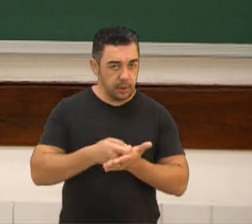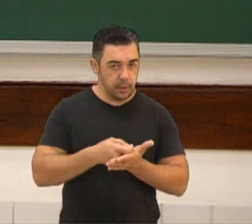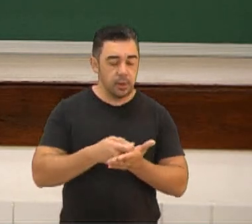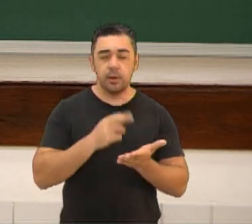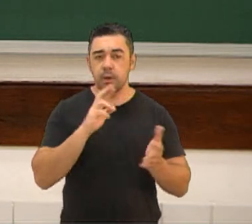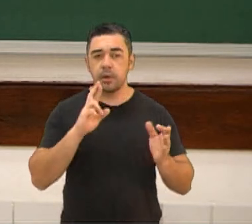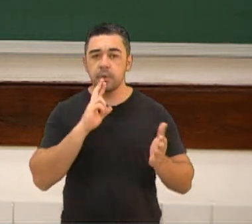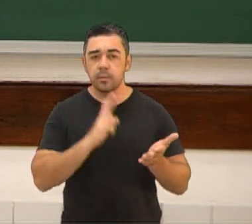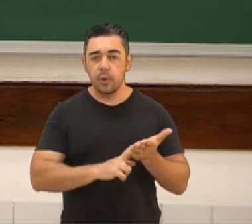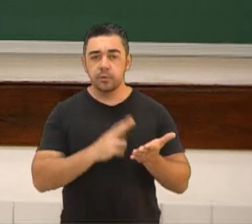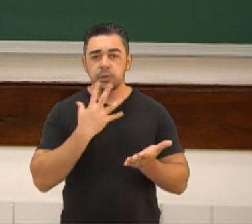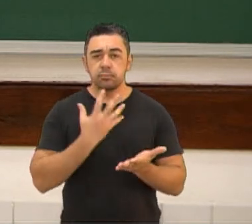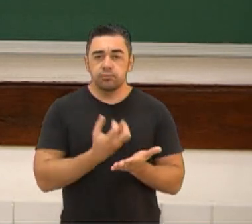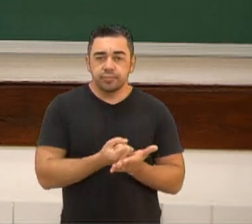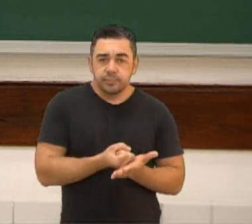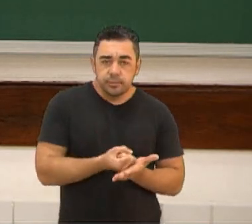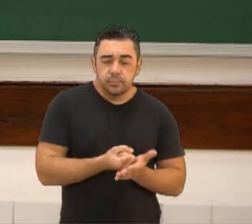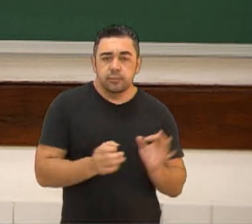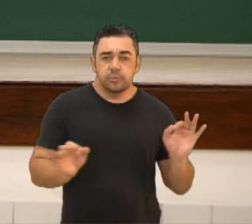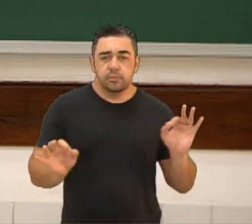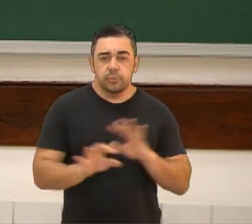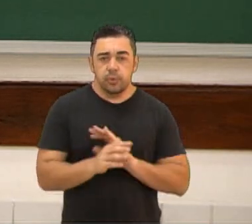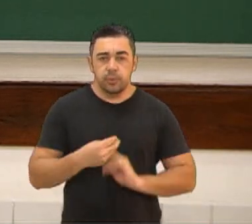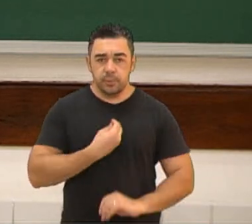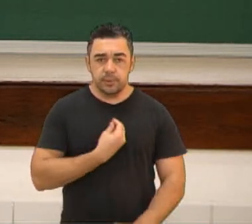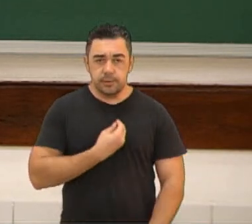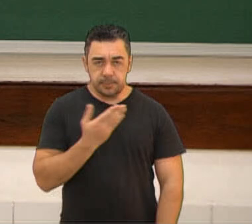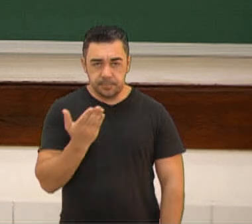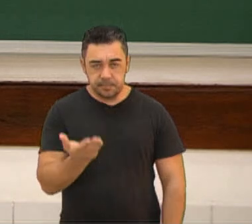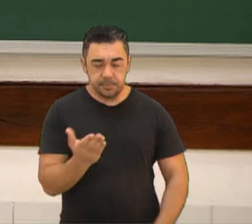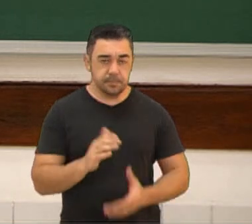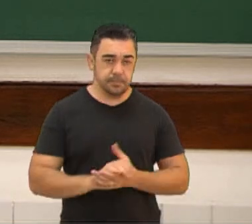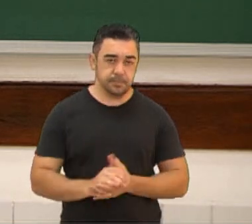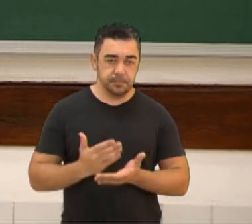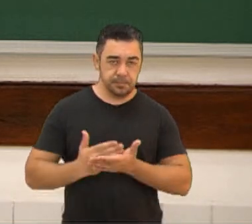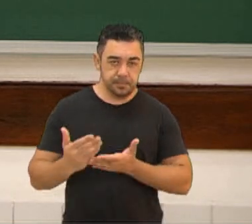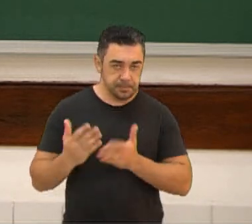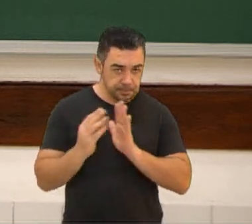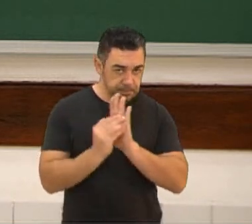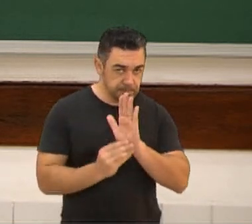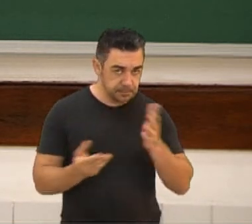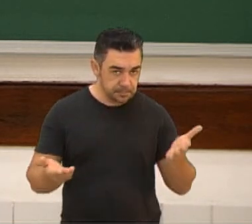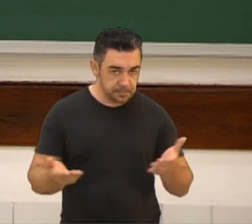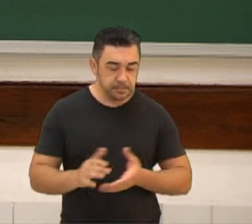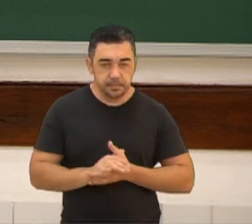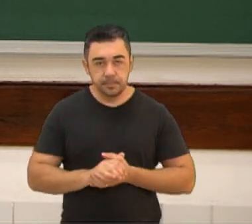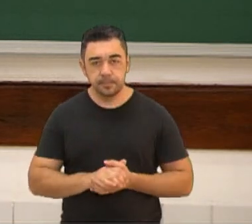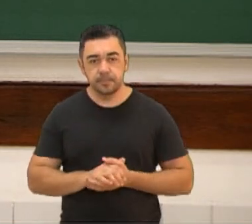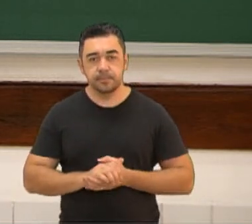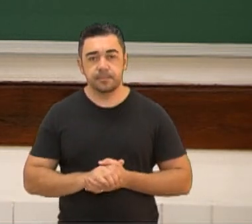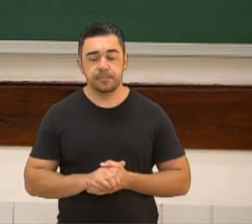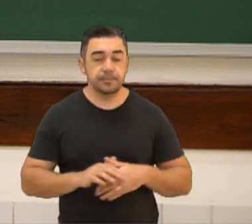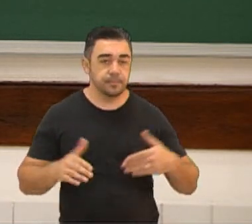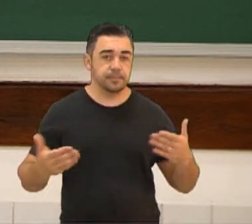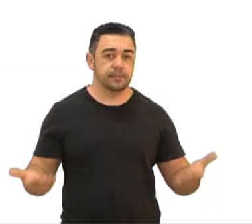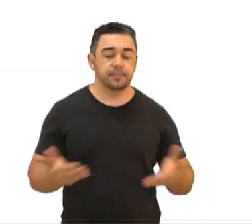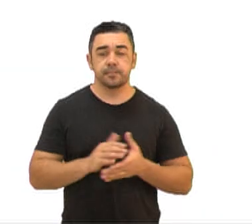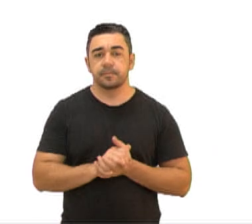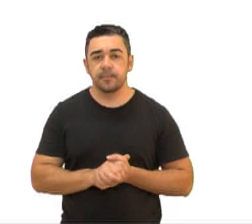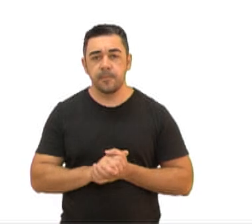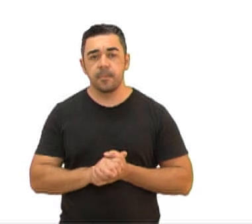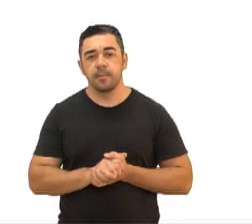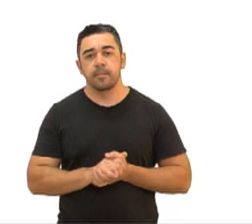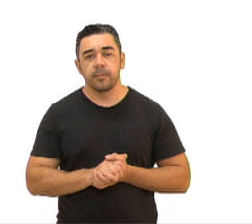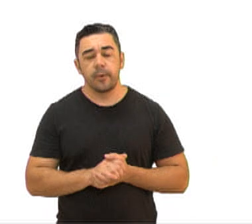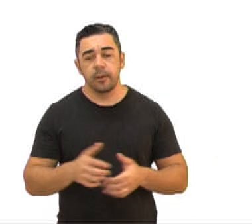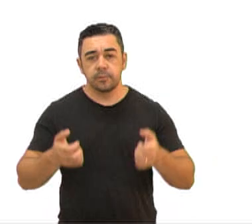pronto, né? A presença de vocês está garantida. Então vamos começar o nosso conteúdo? Bom, para a